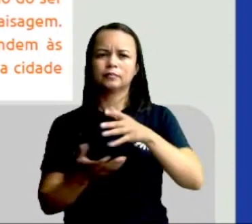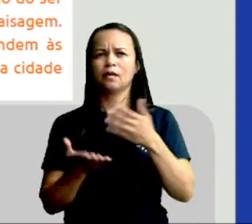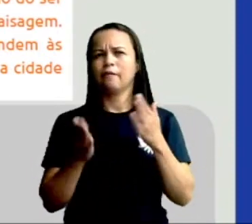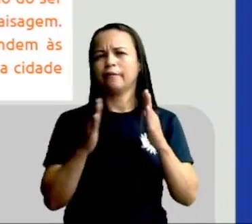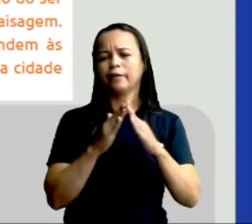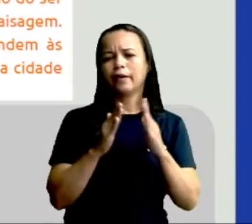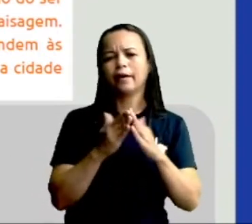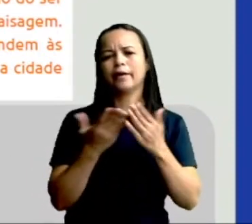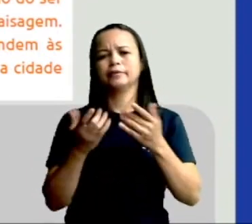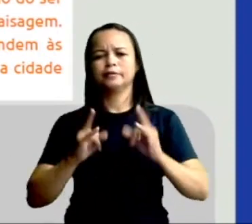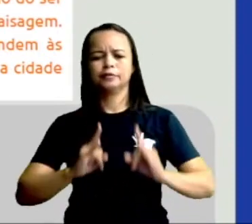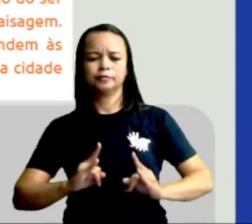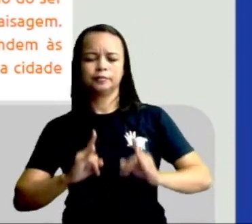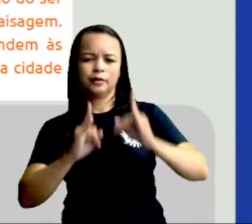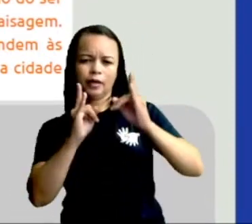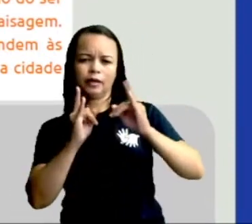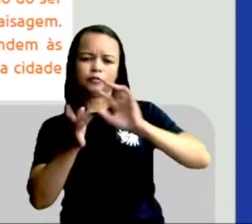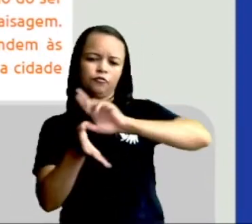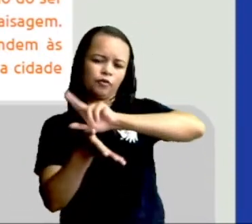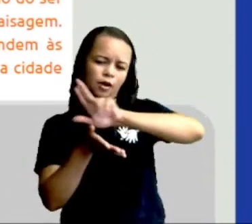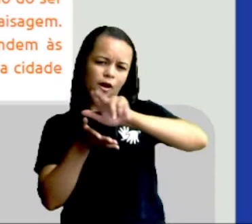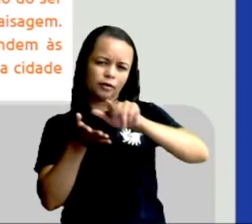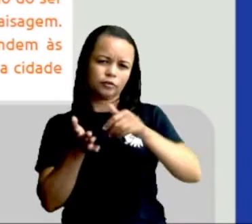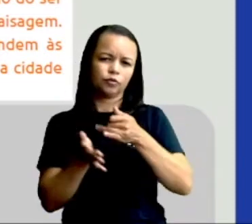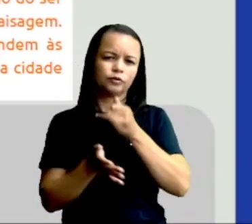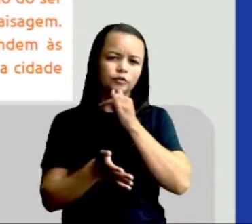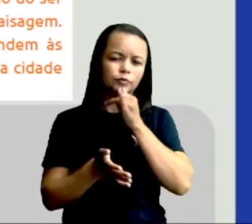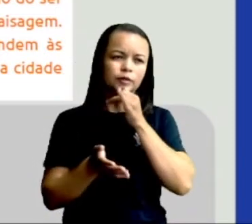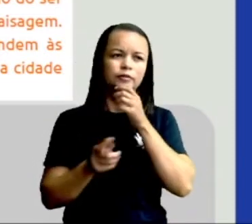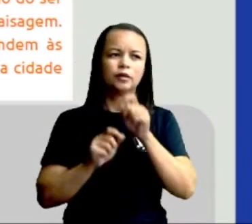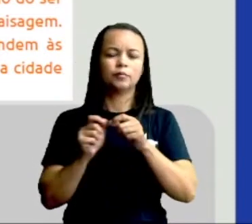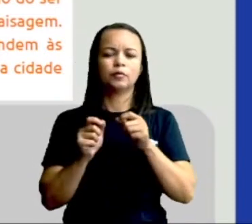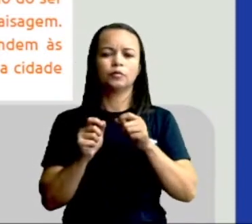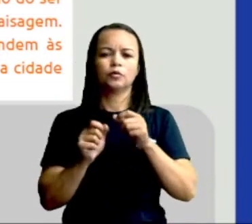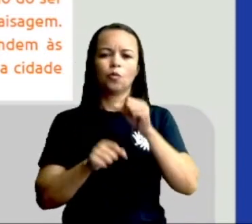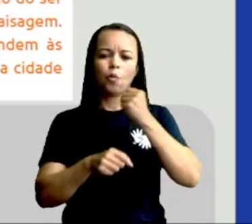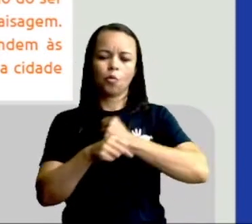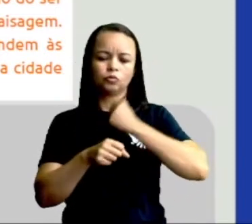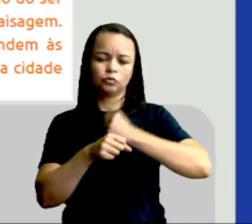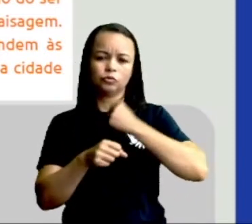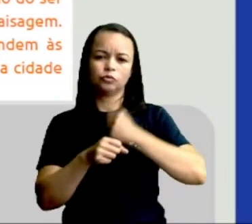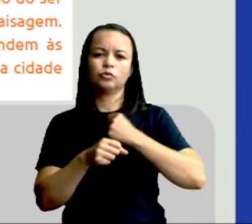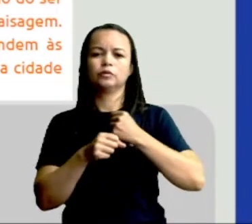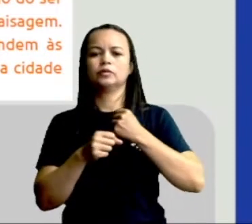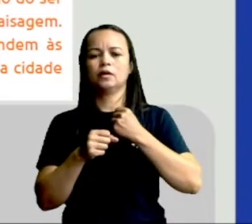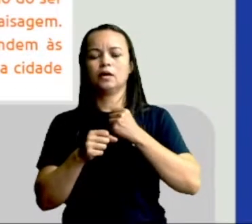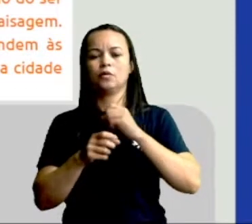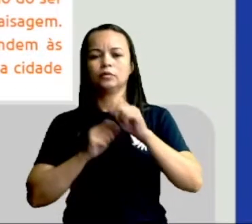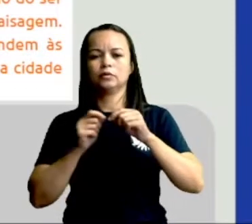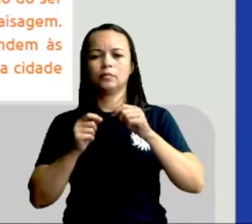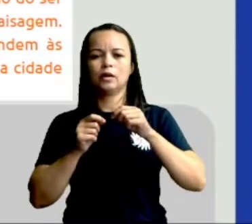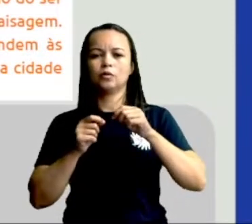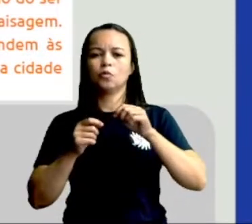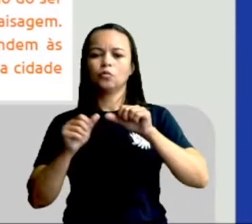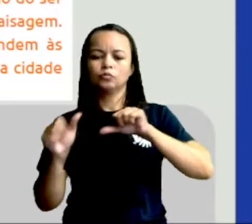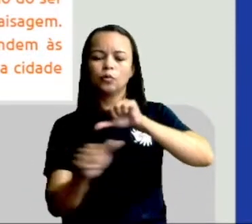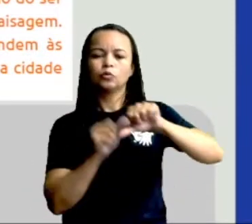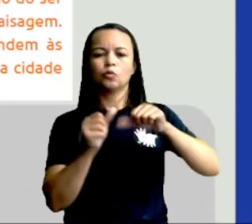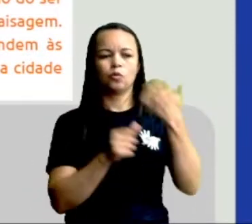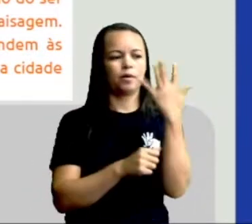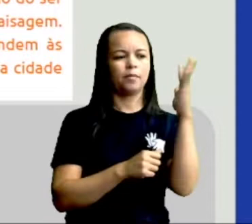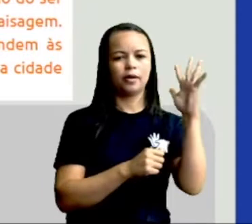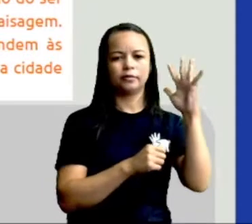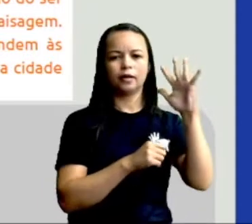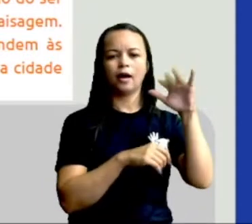casas edifícios e outras construções civis tomaram o lugar das paisagem natural e hoje